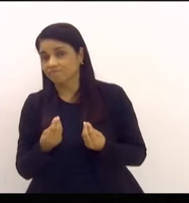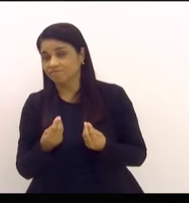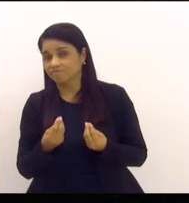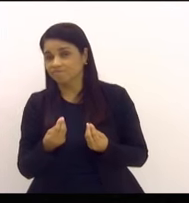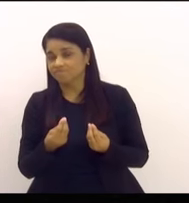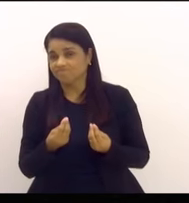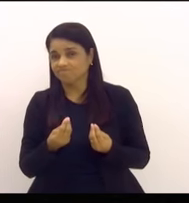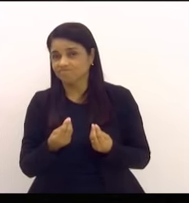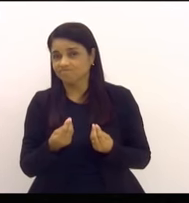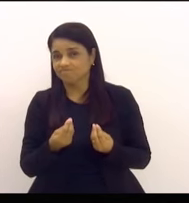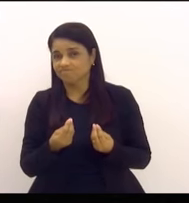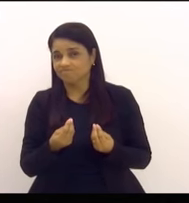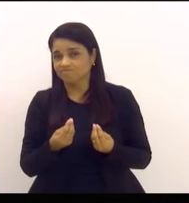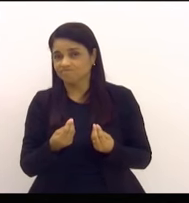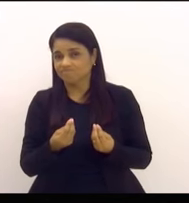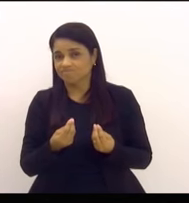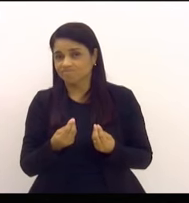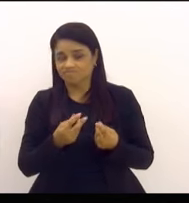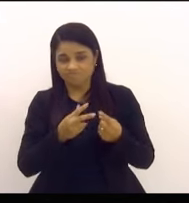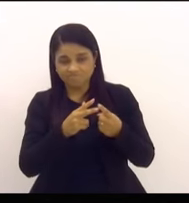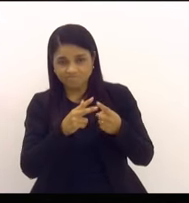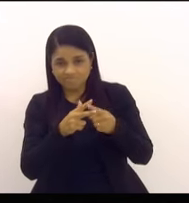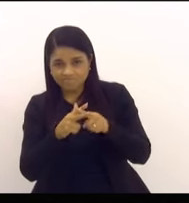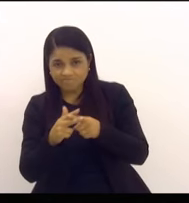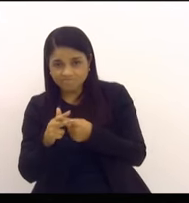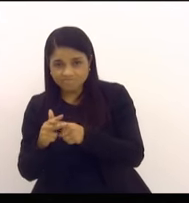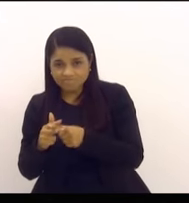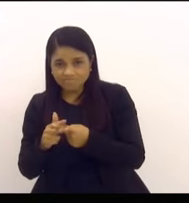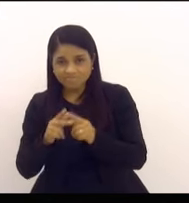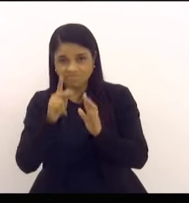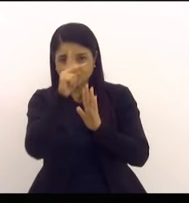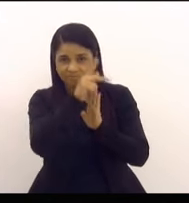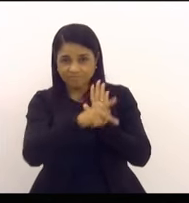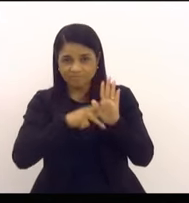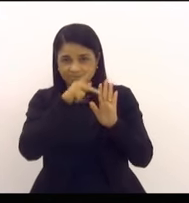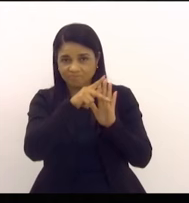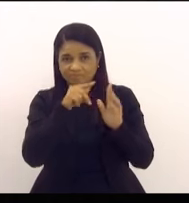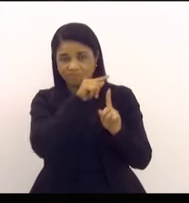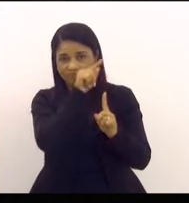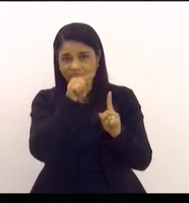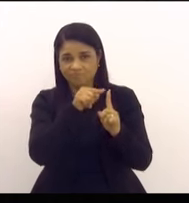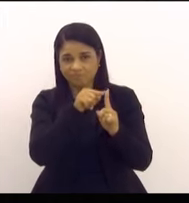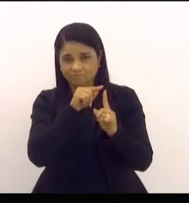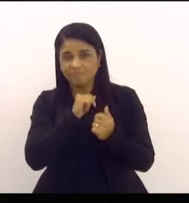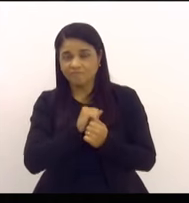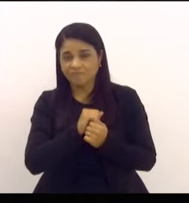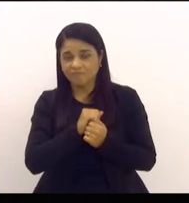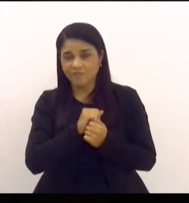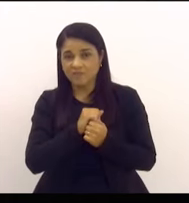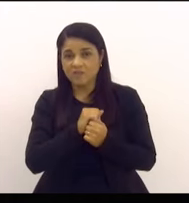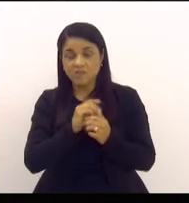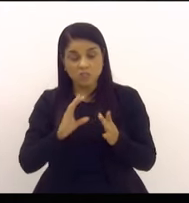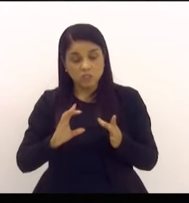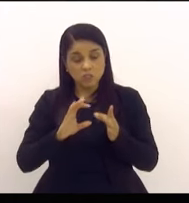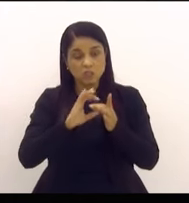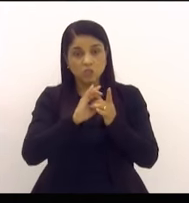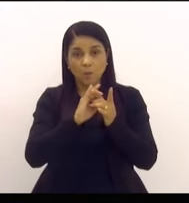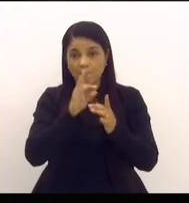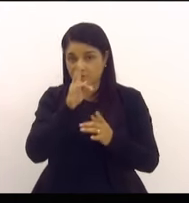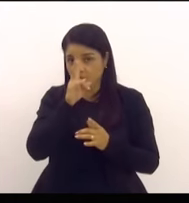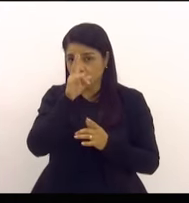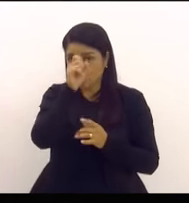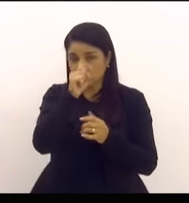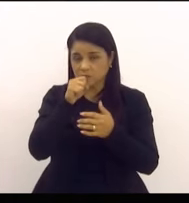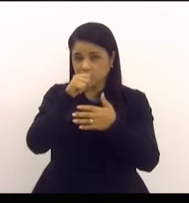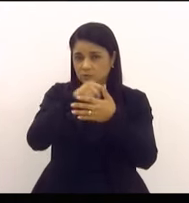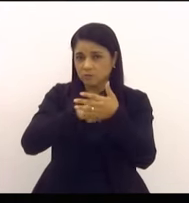ruim ratificar esse protocolo de intenções? Eu acho que ele soma forças para as